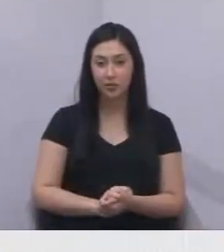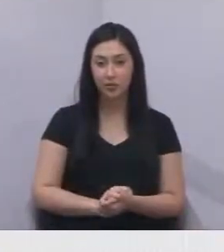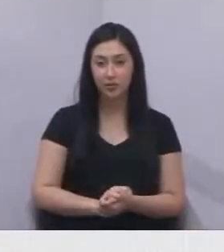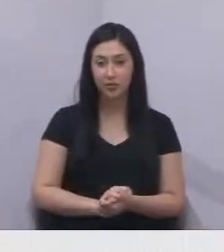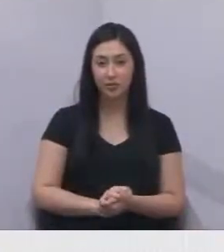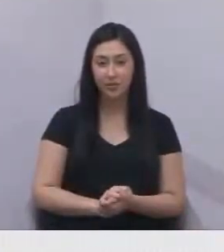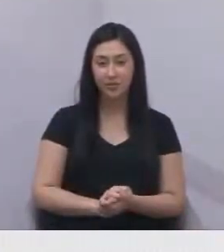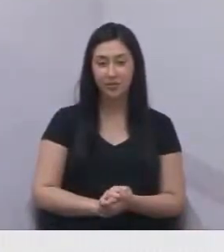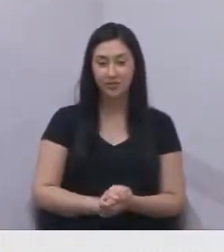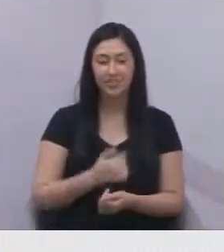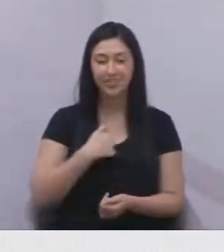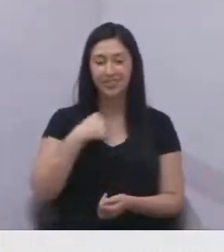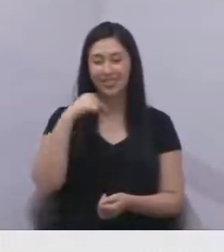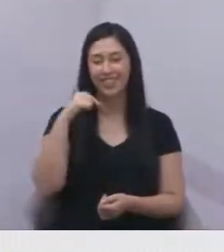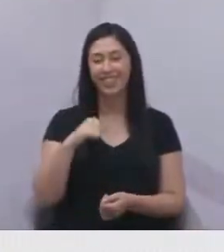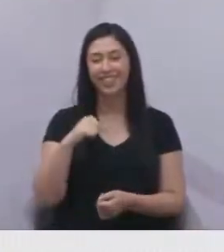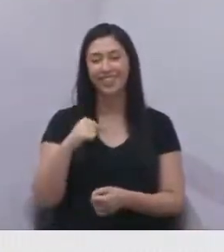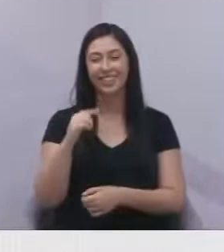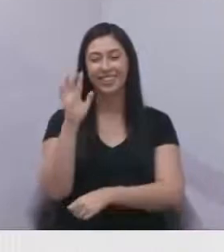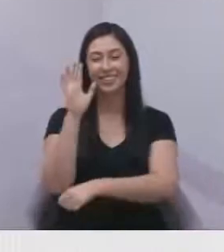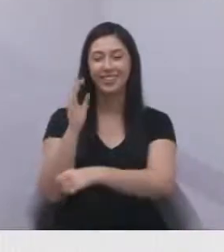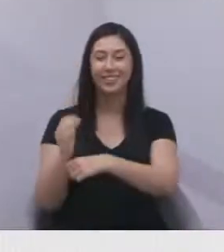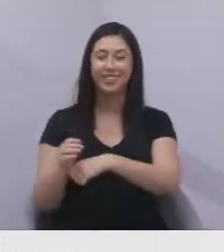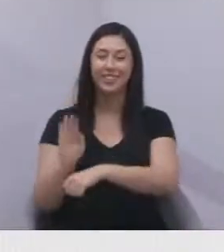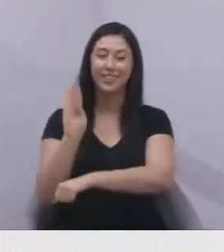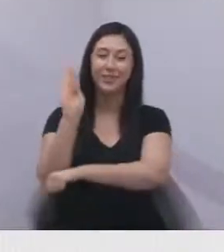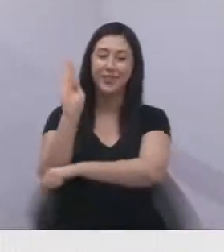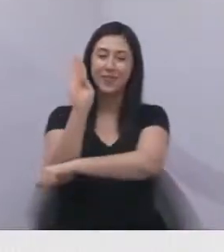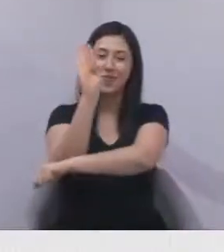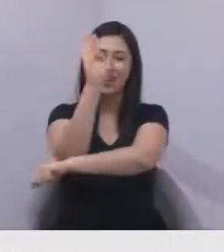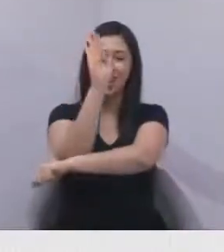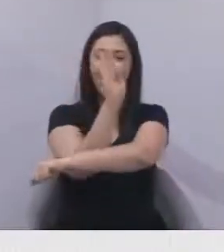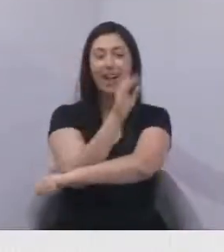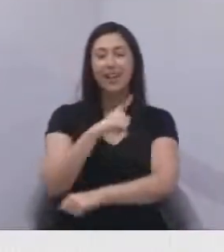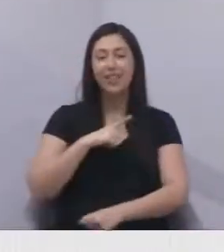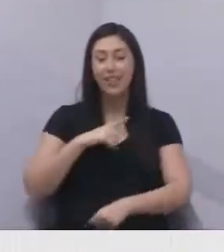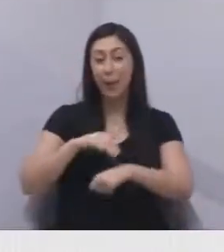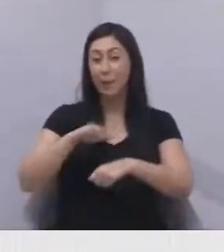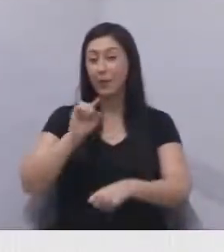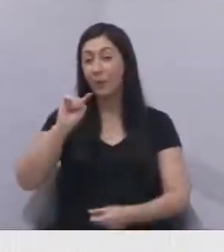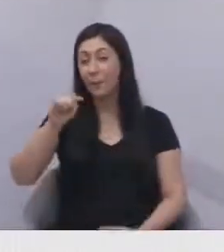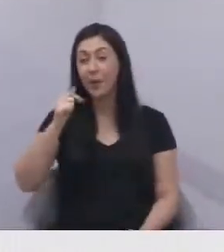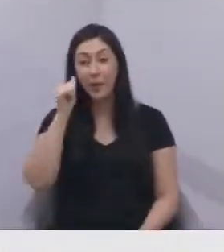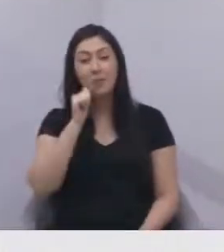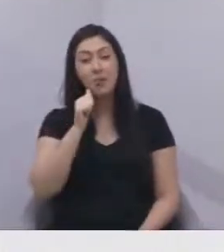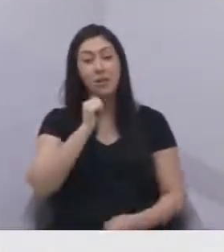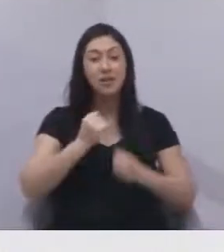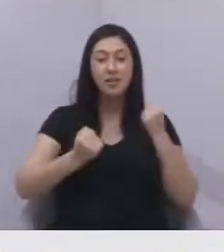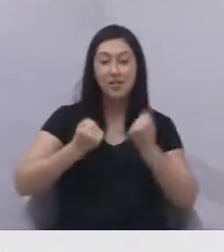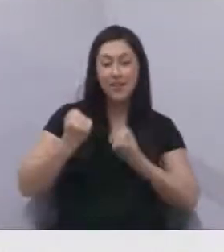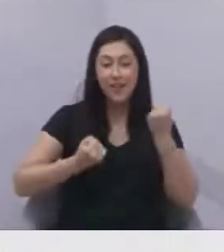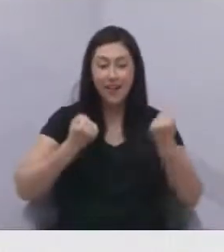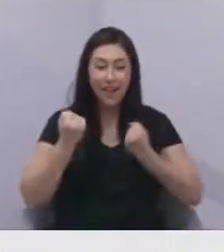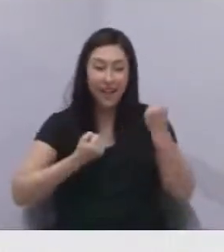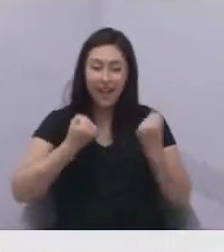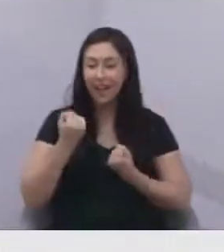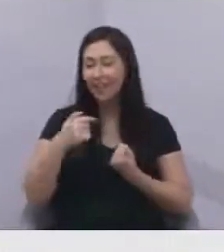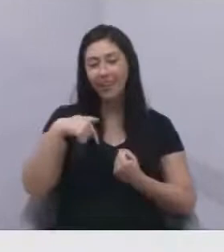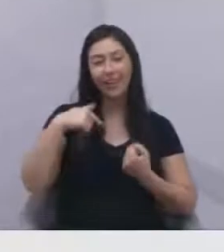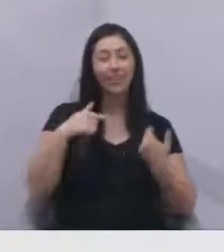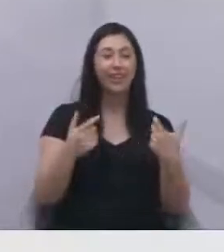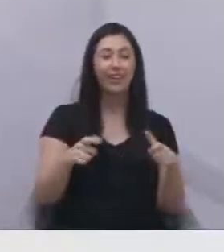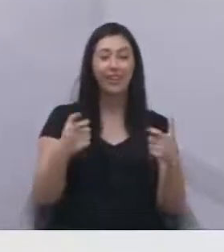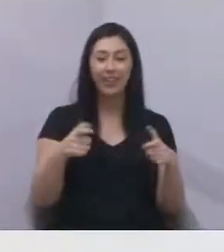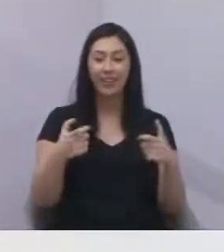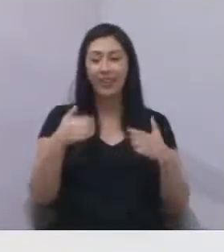28/11/2021. Estou aqui no Parque da Cidade. Tem mais de 1000 mulheres aqui na corrida e toda a população do estado de Jacareí aqui, nesse local